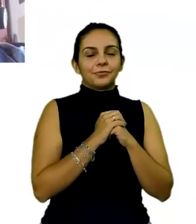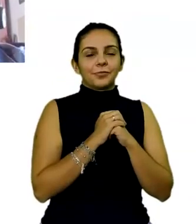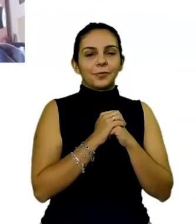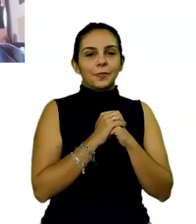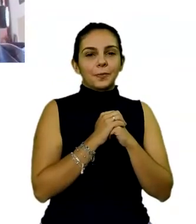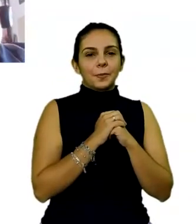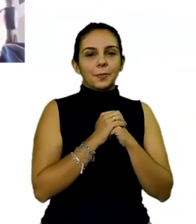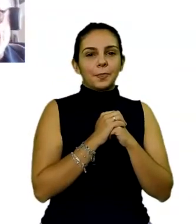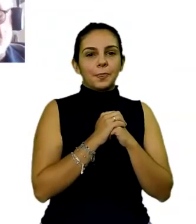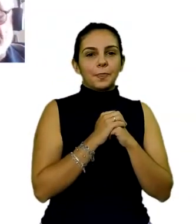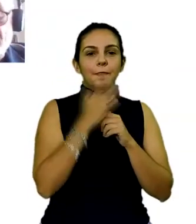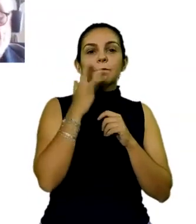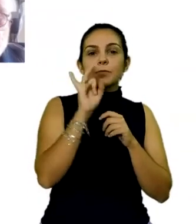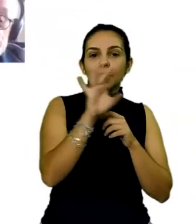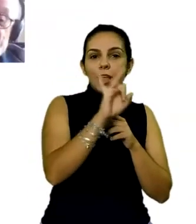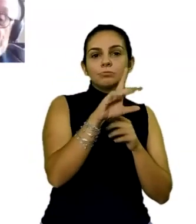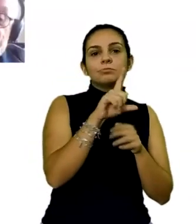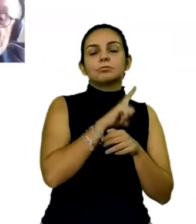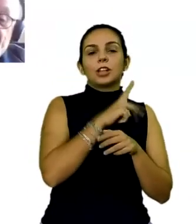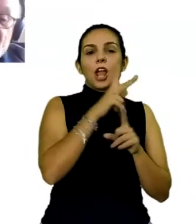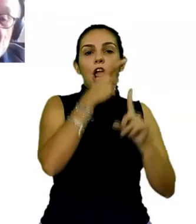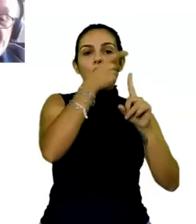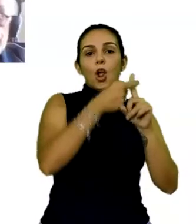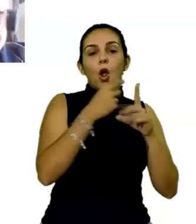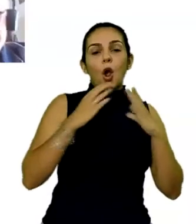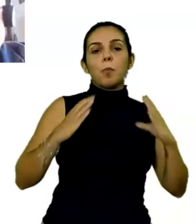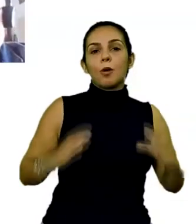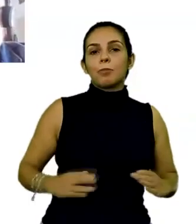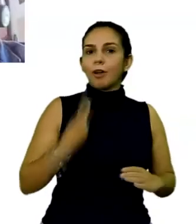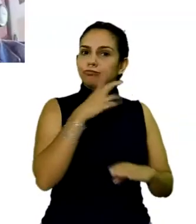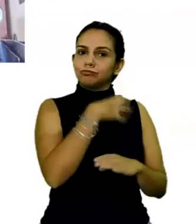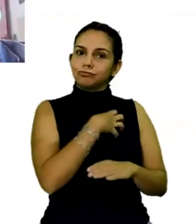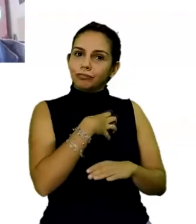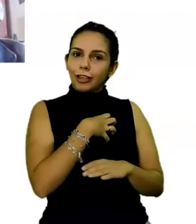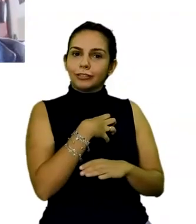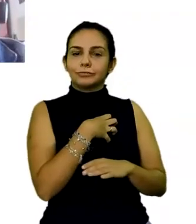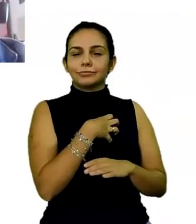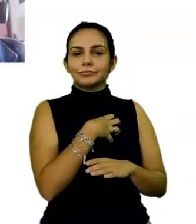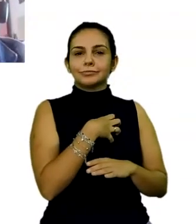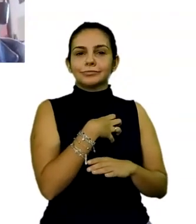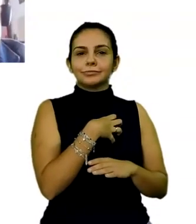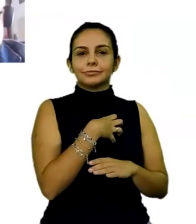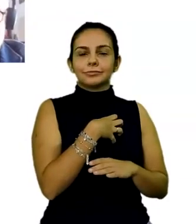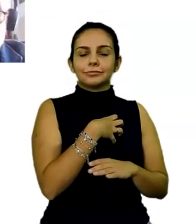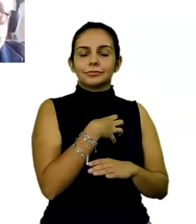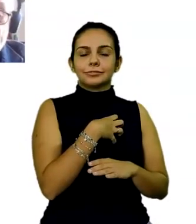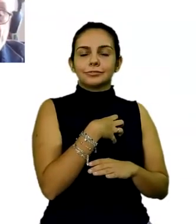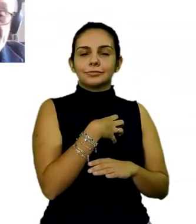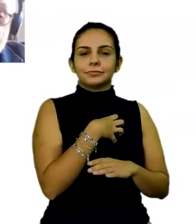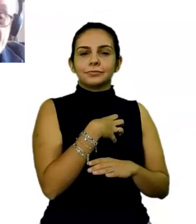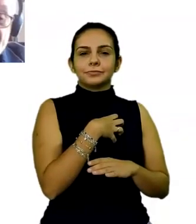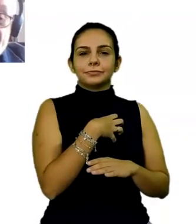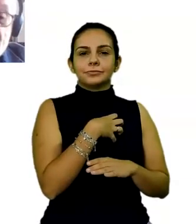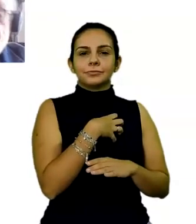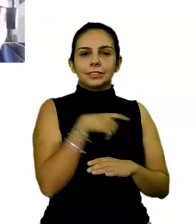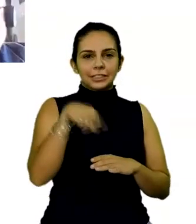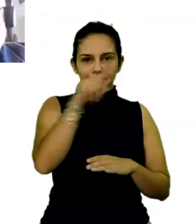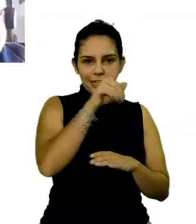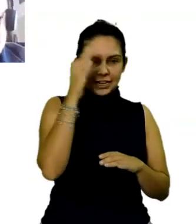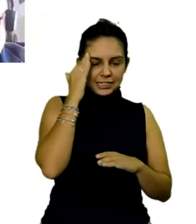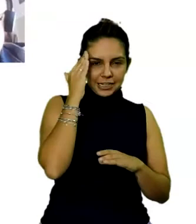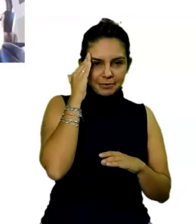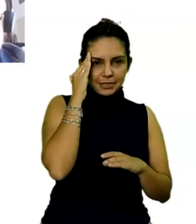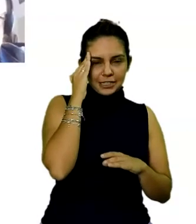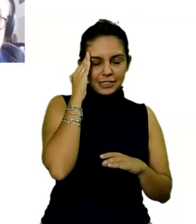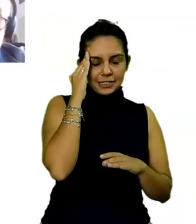então cada um tem a sua personalidade. E uma coisa engraçada, gente, outro dia estava comentando isso com a Nery, isso é